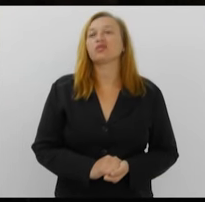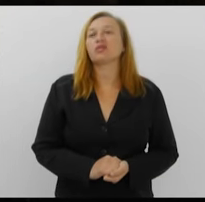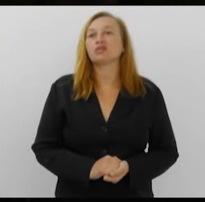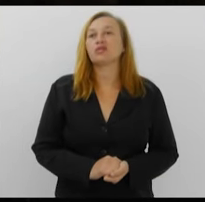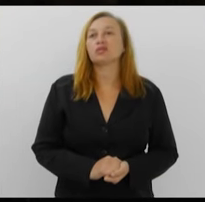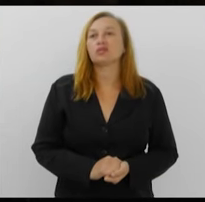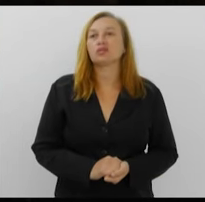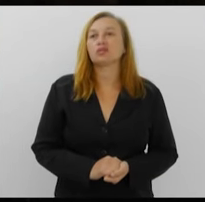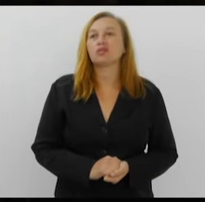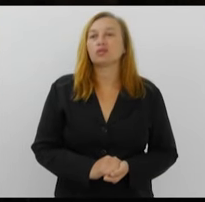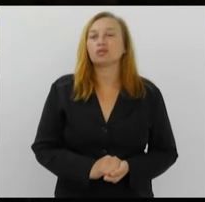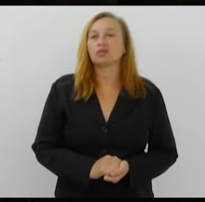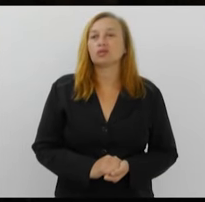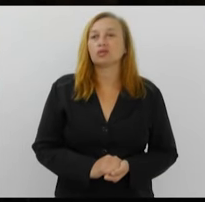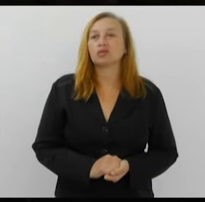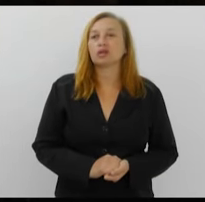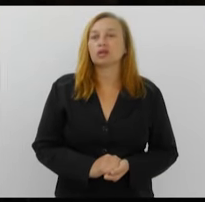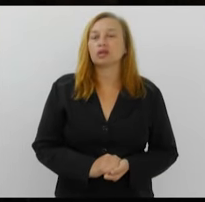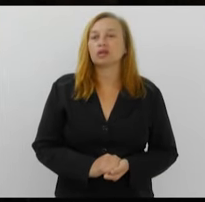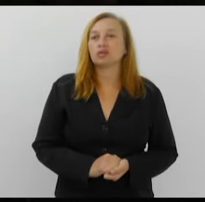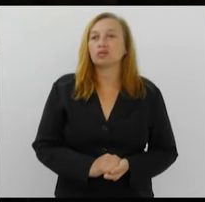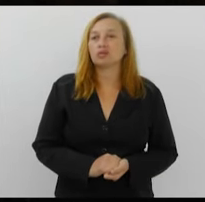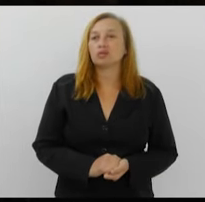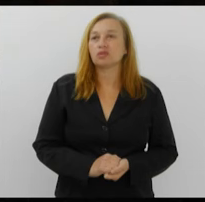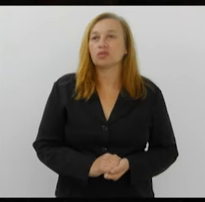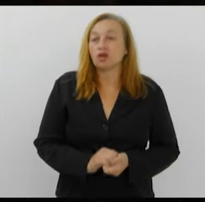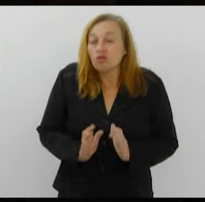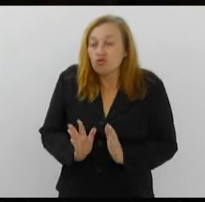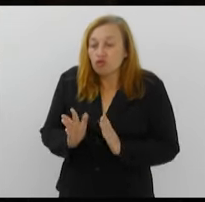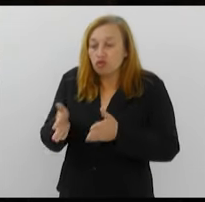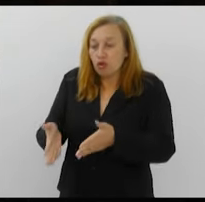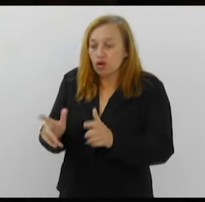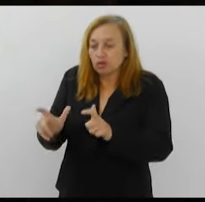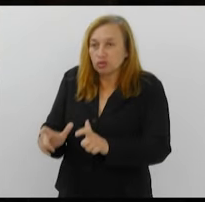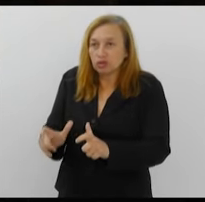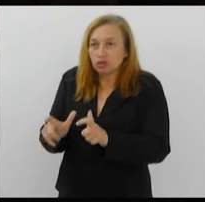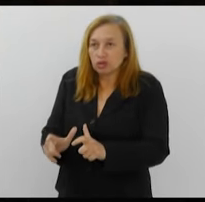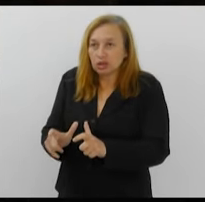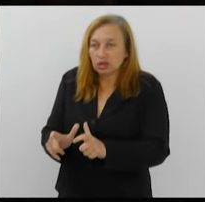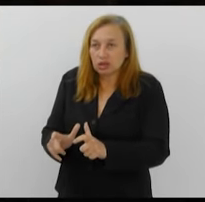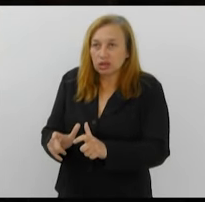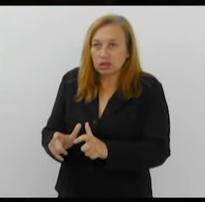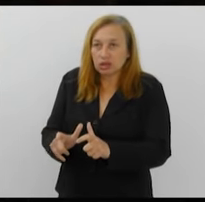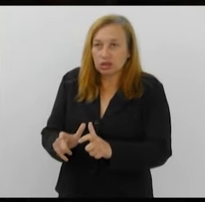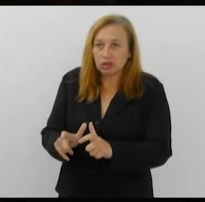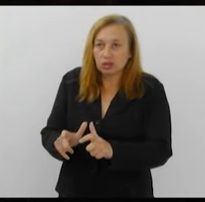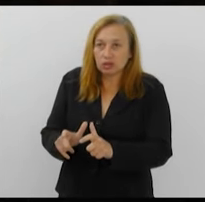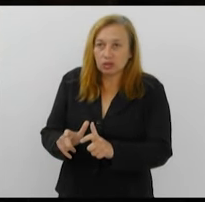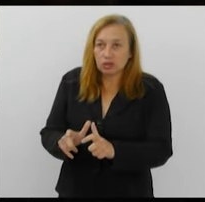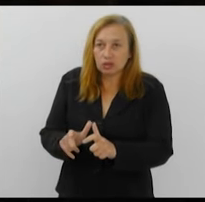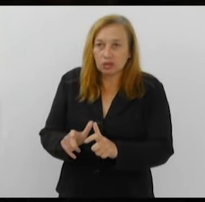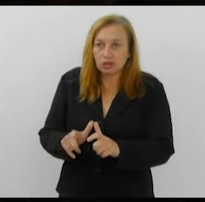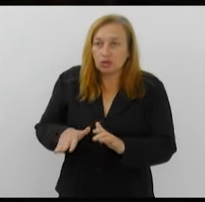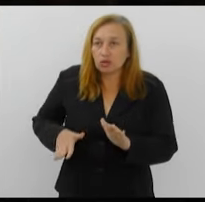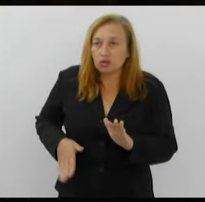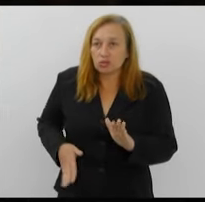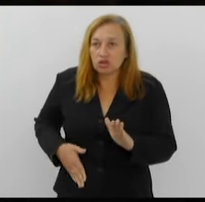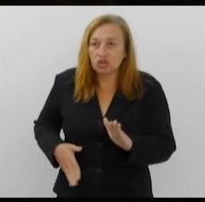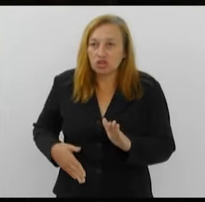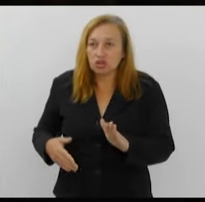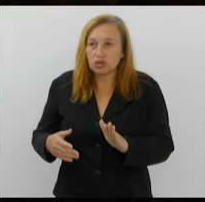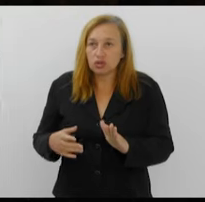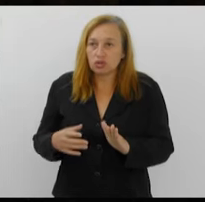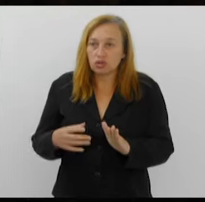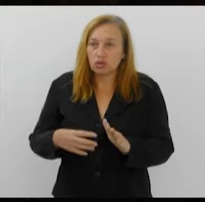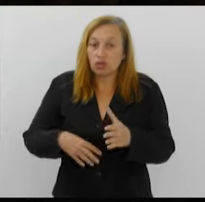Augusto, onde se foca num local, a marginalidade, a criminalidade corre para outro. A